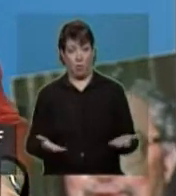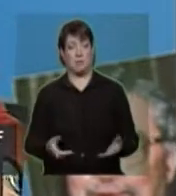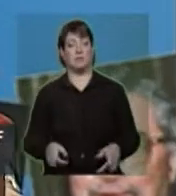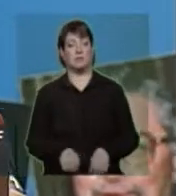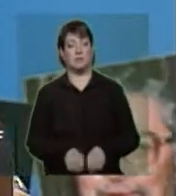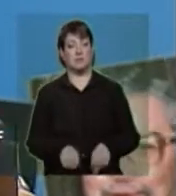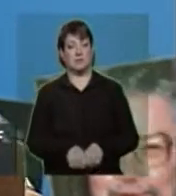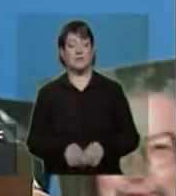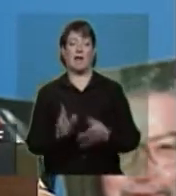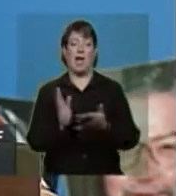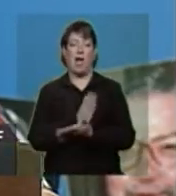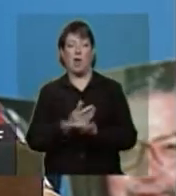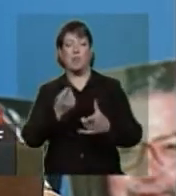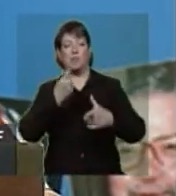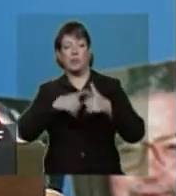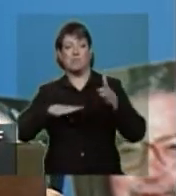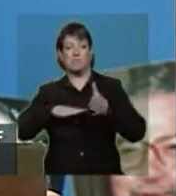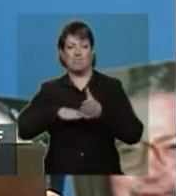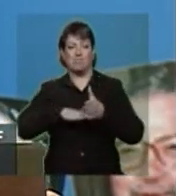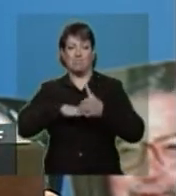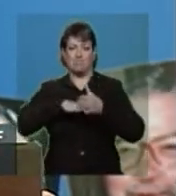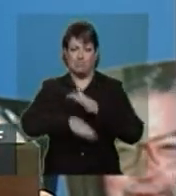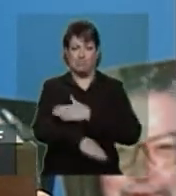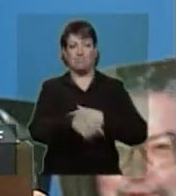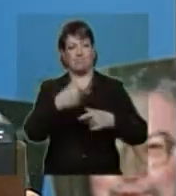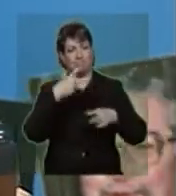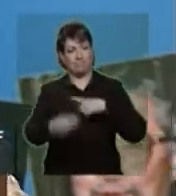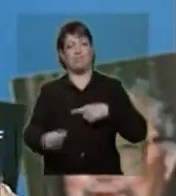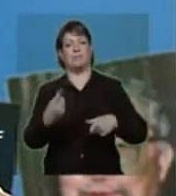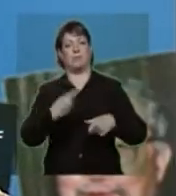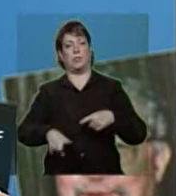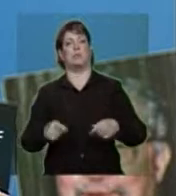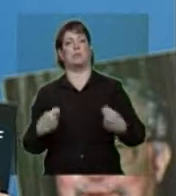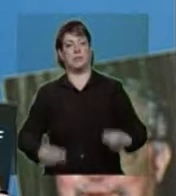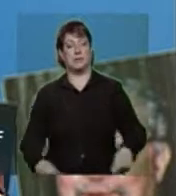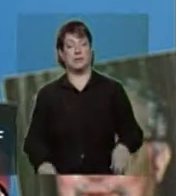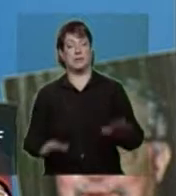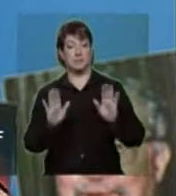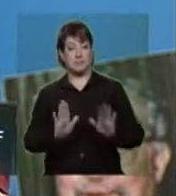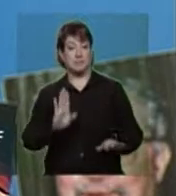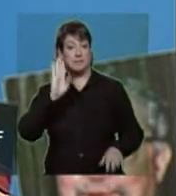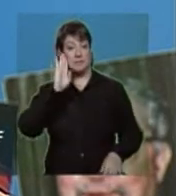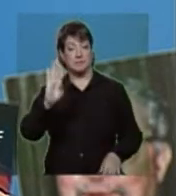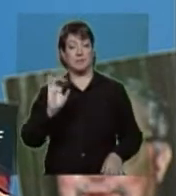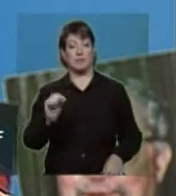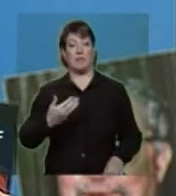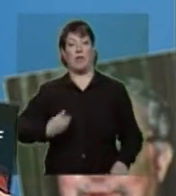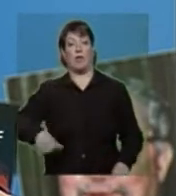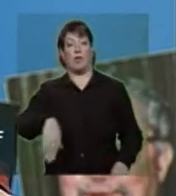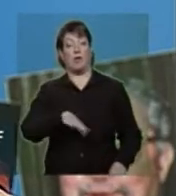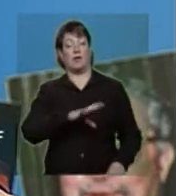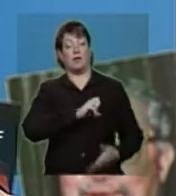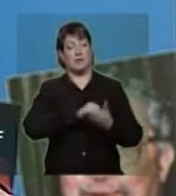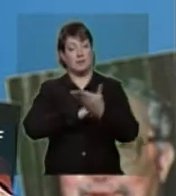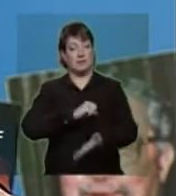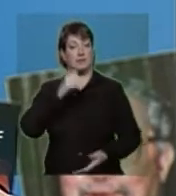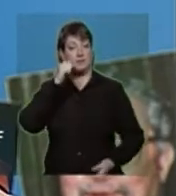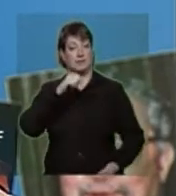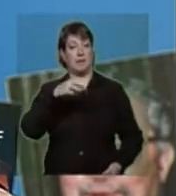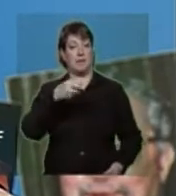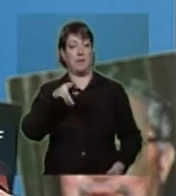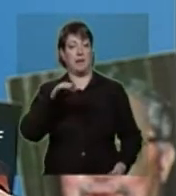alguns entraves a romper. E, magistralmente, a nossa querida Maria da